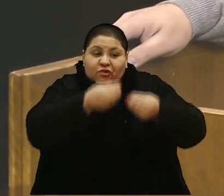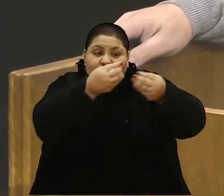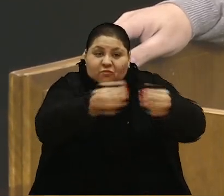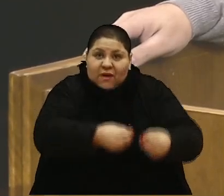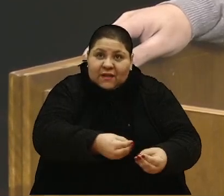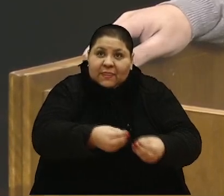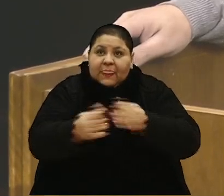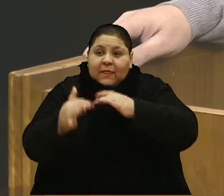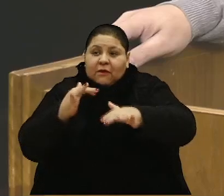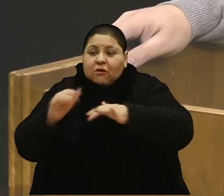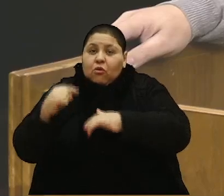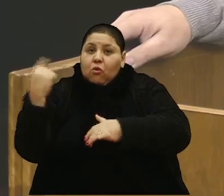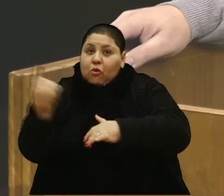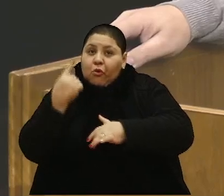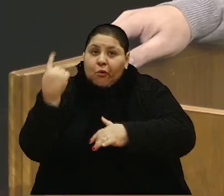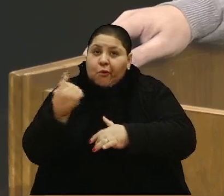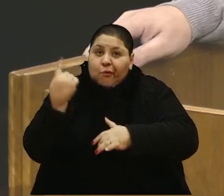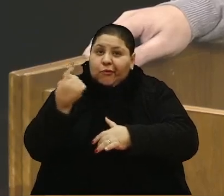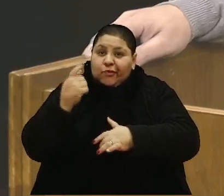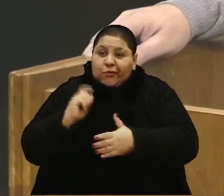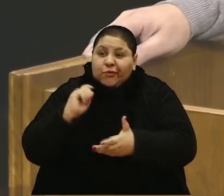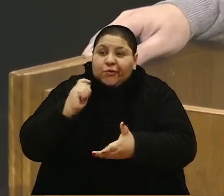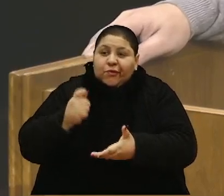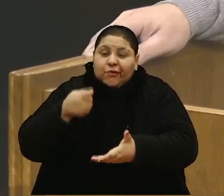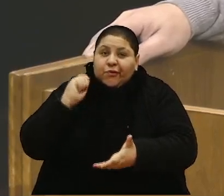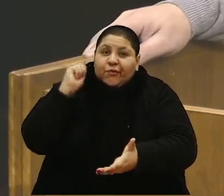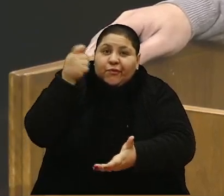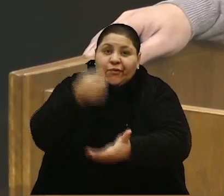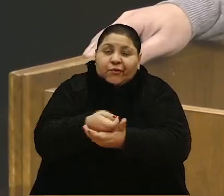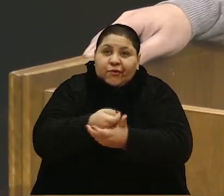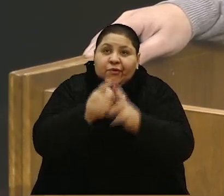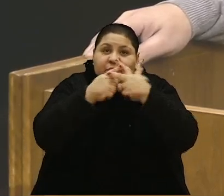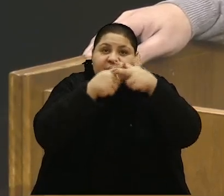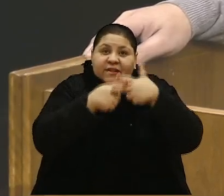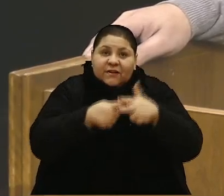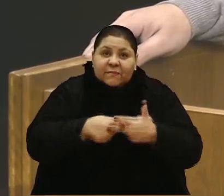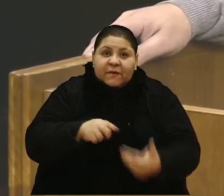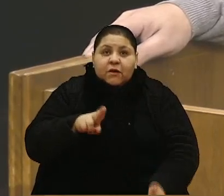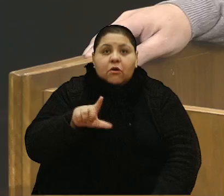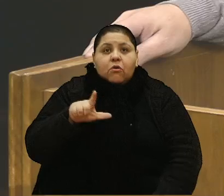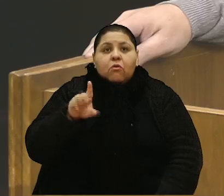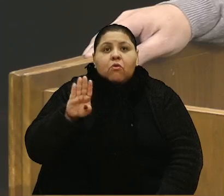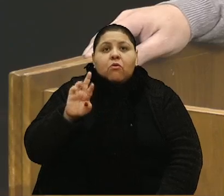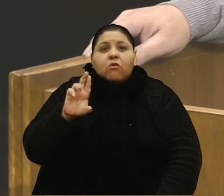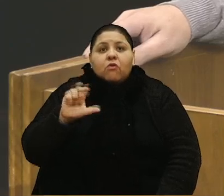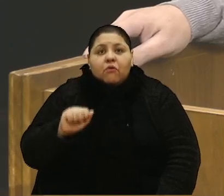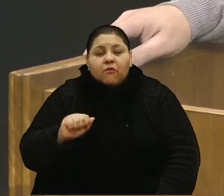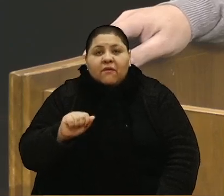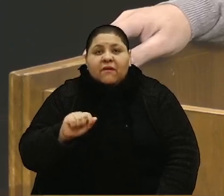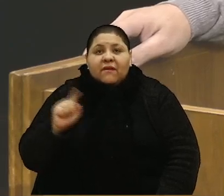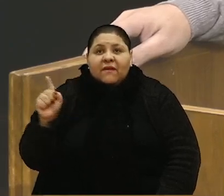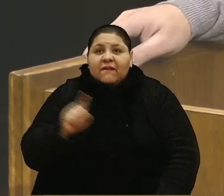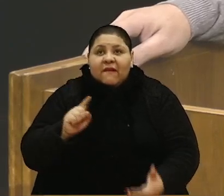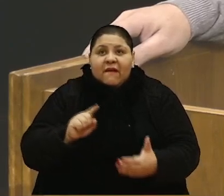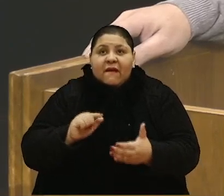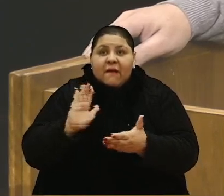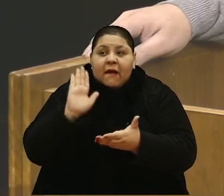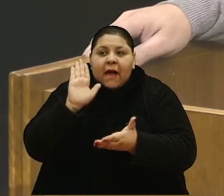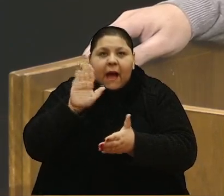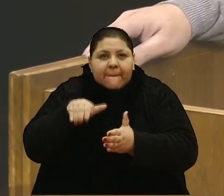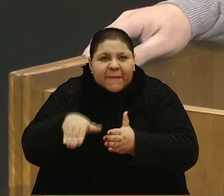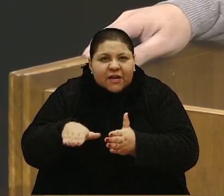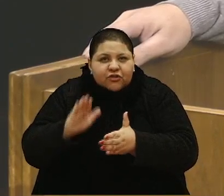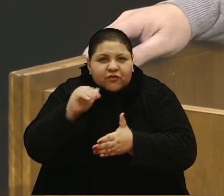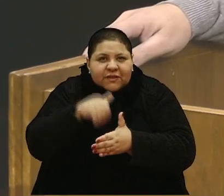O único gasto que o município teria seria com os reparos da UBRA, e que vai ser muito abaixo daquilo que foi votado e aprovado